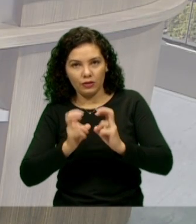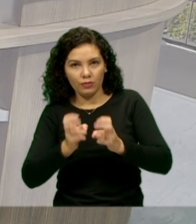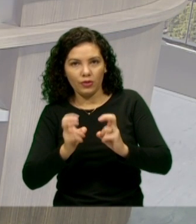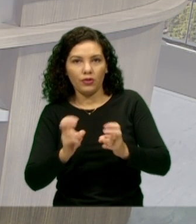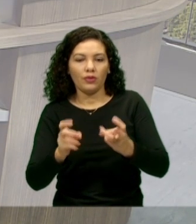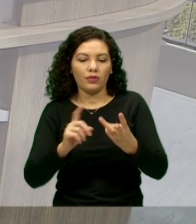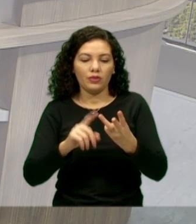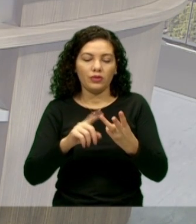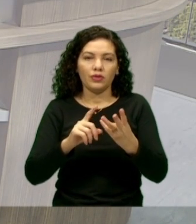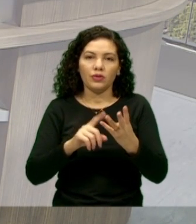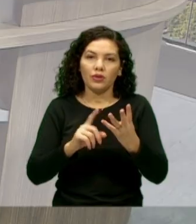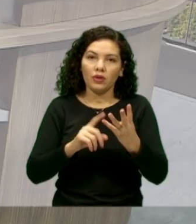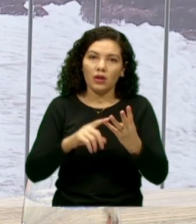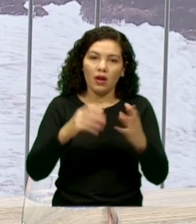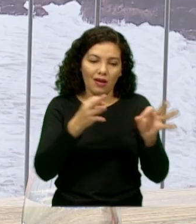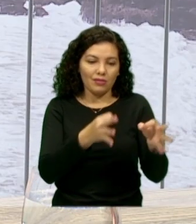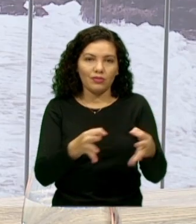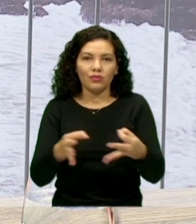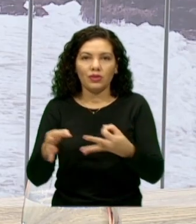Então,